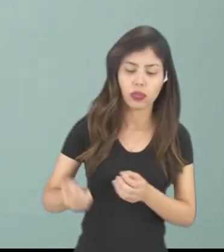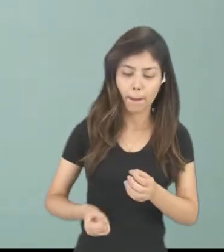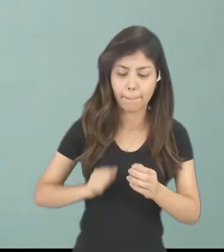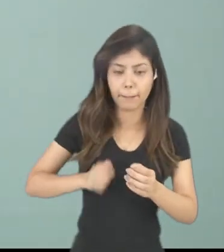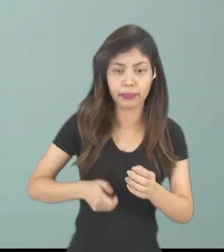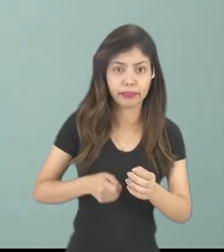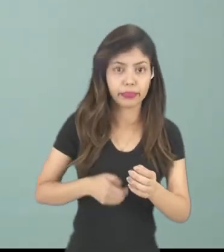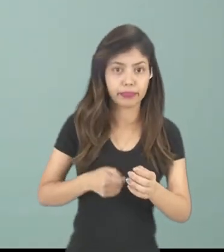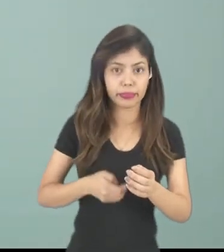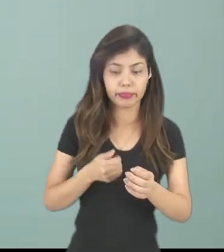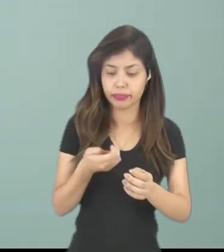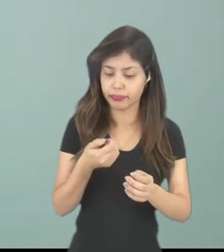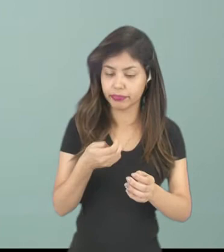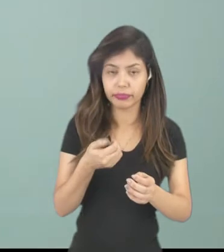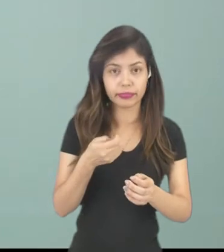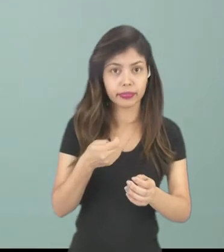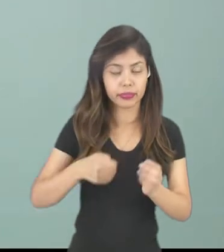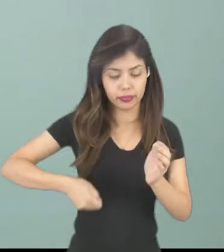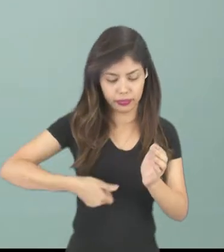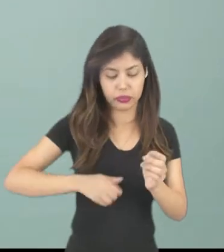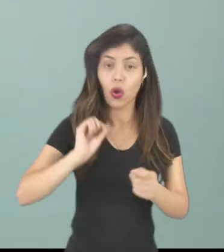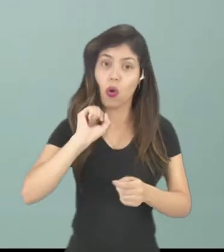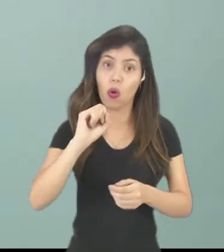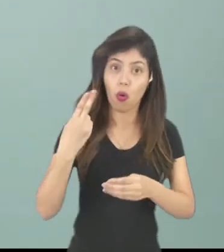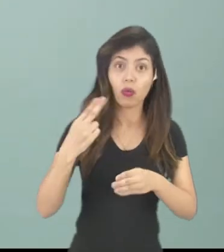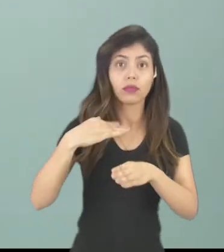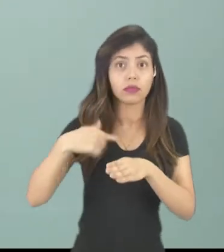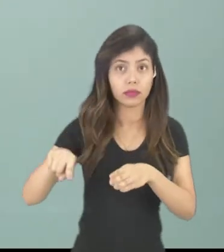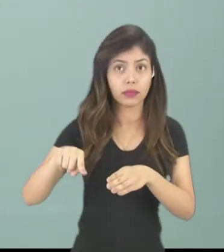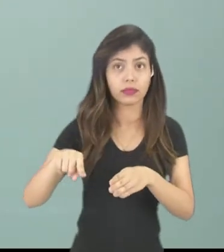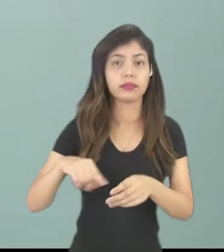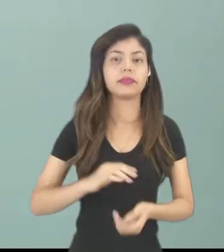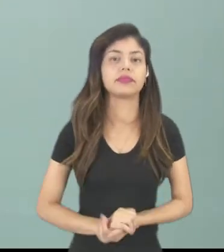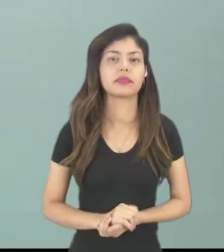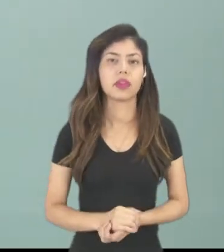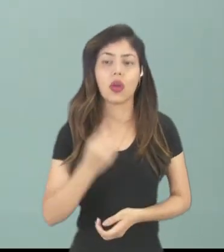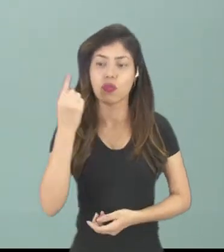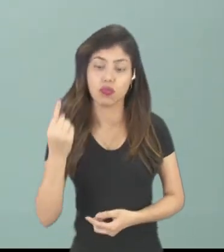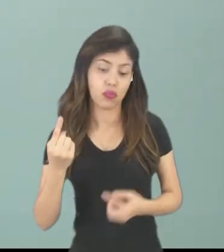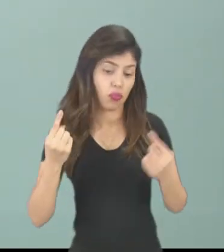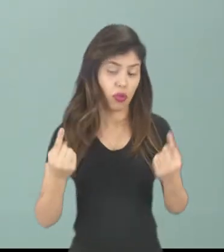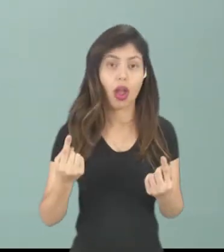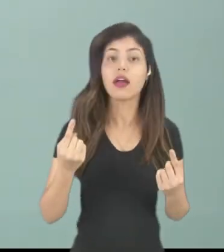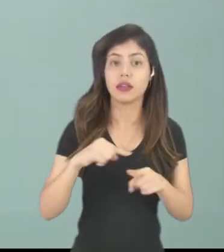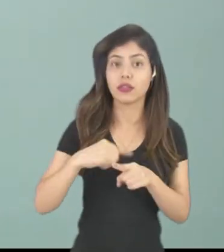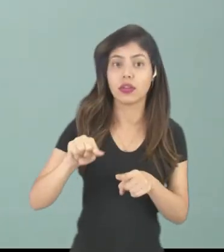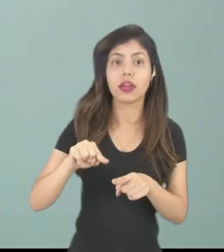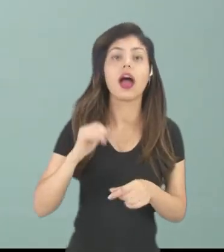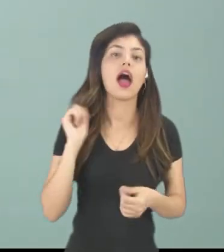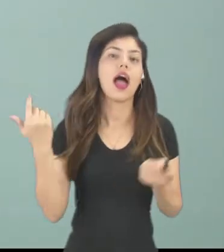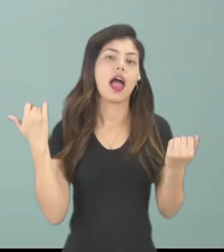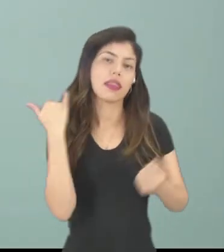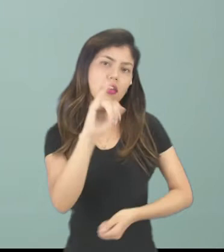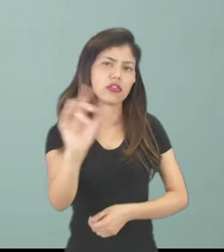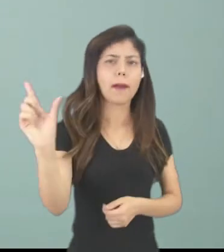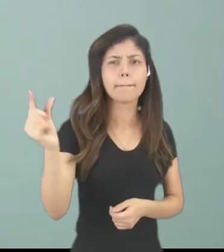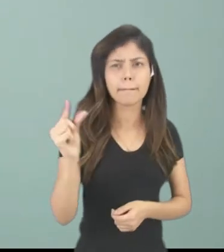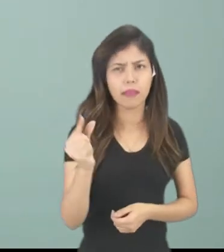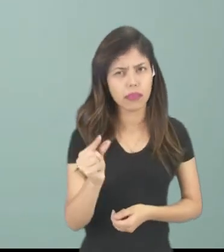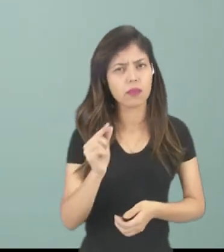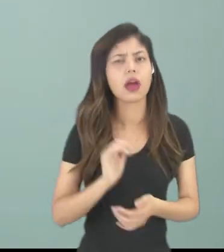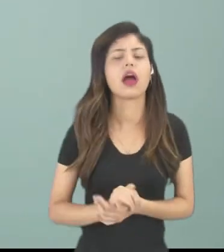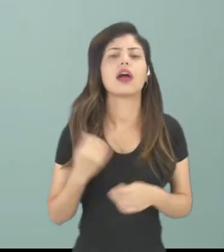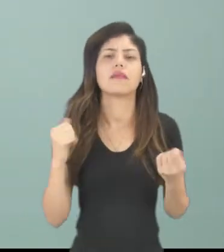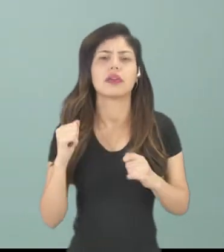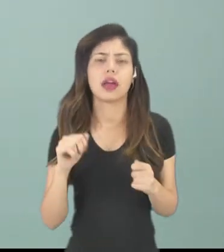a gente precisa do isqueiro ou de um fósforo. E esse isqueiro e esse fósforo representam essa energia mínima para que essa reação